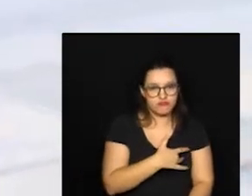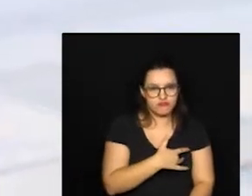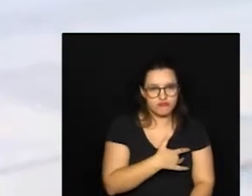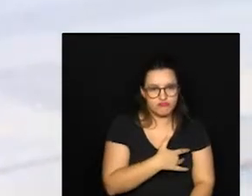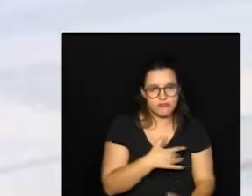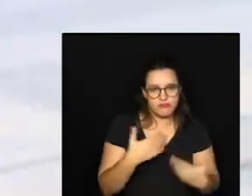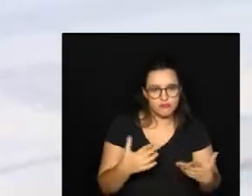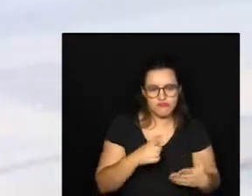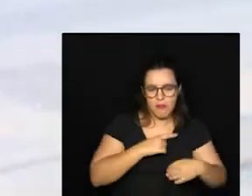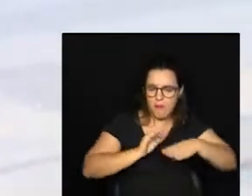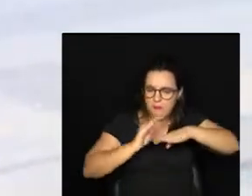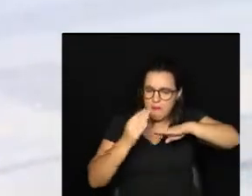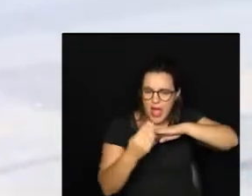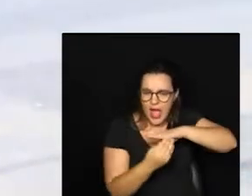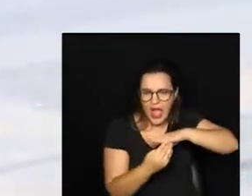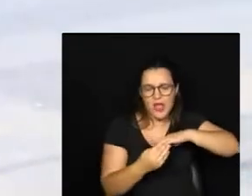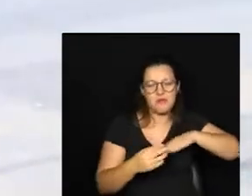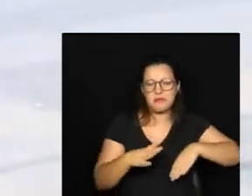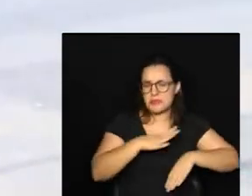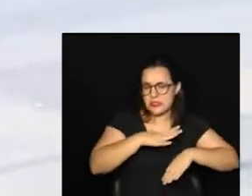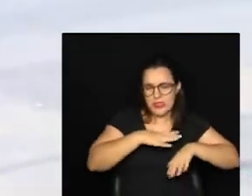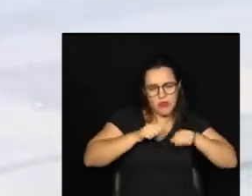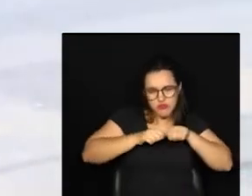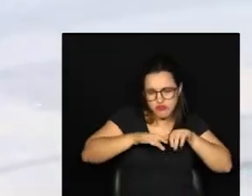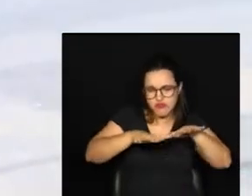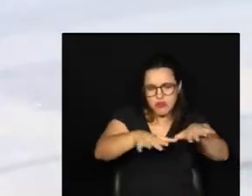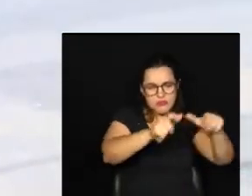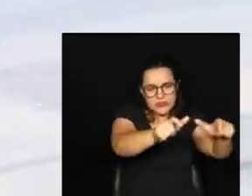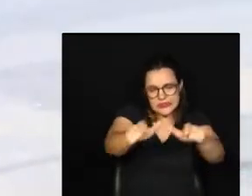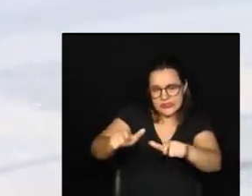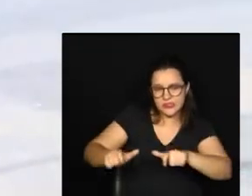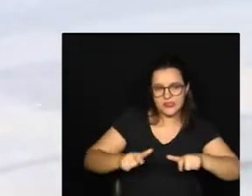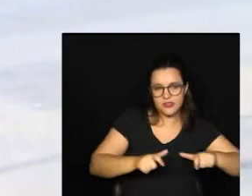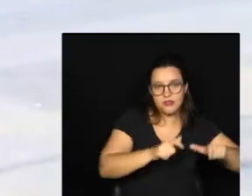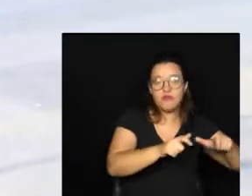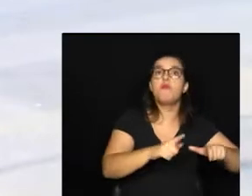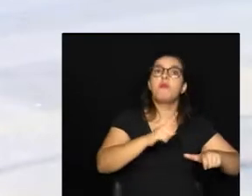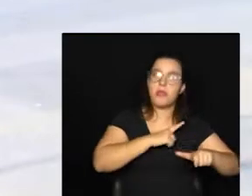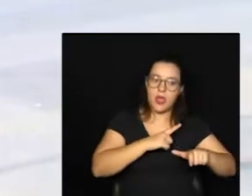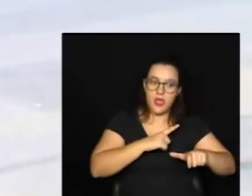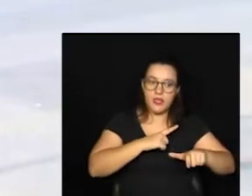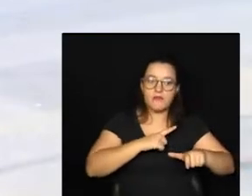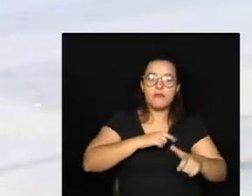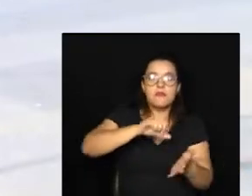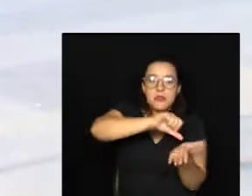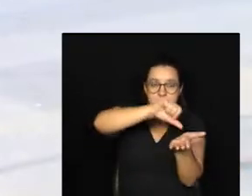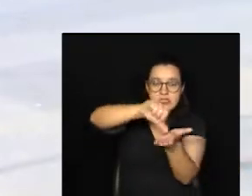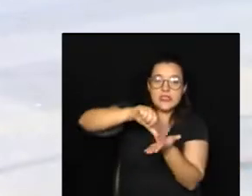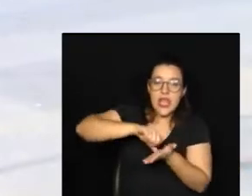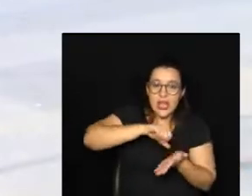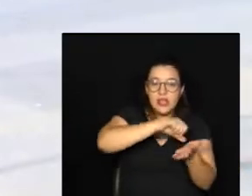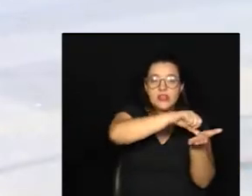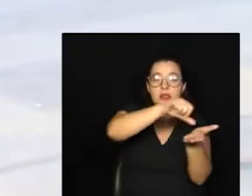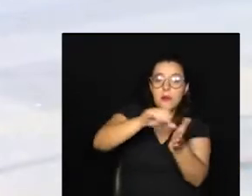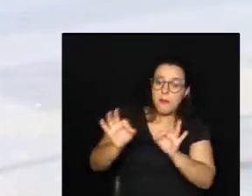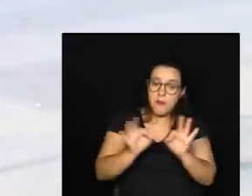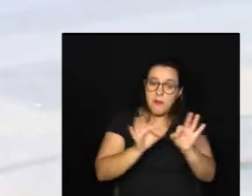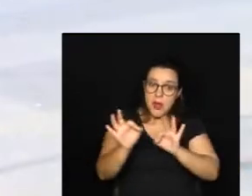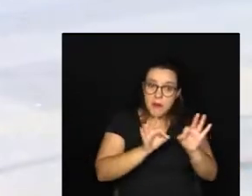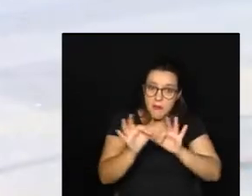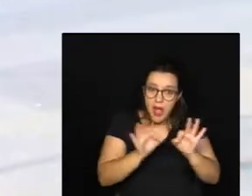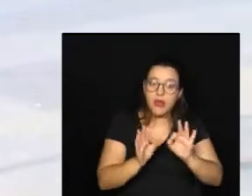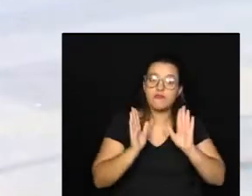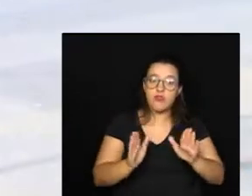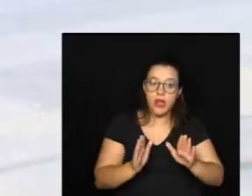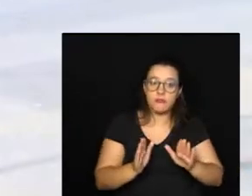distribuídos pela cidade toda. Todos estão preparados para receber essas crianças. Nós